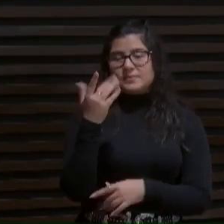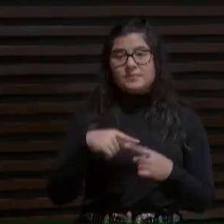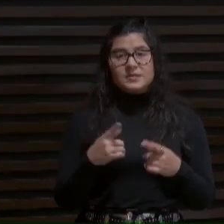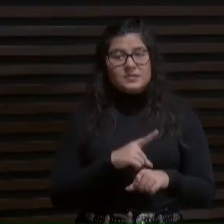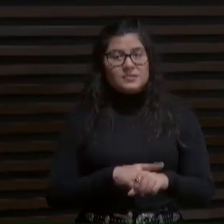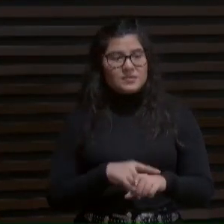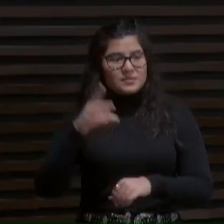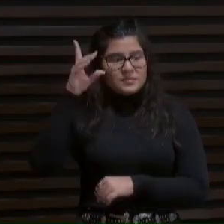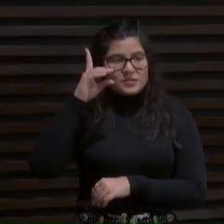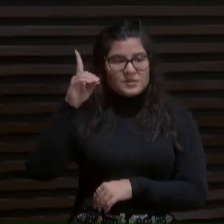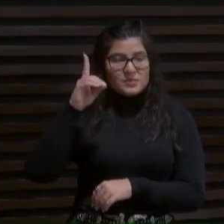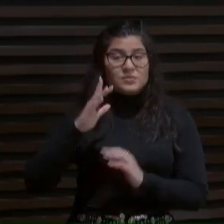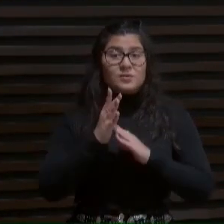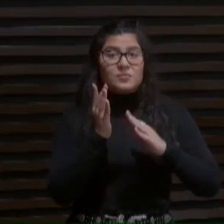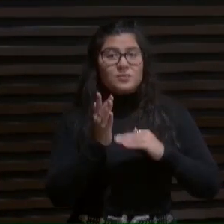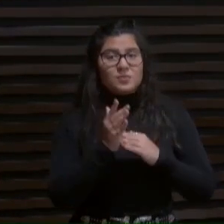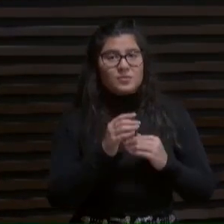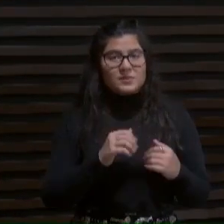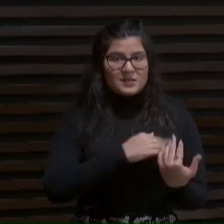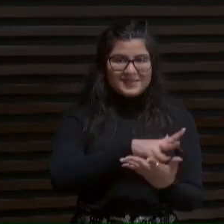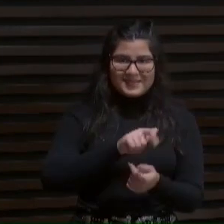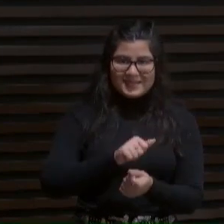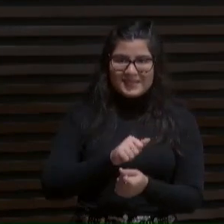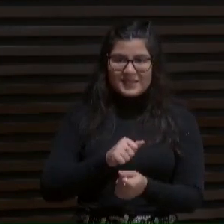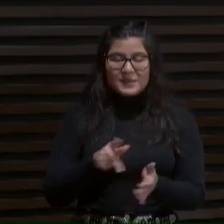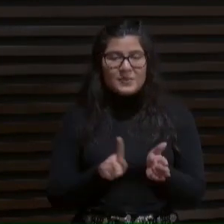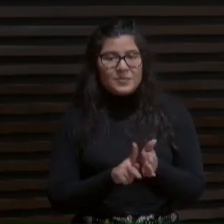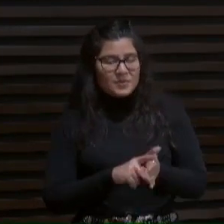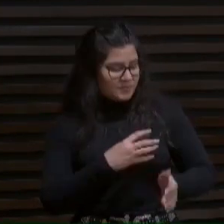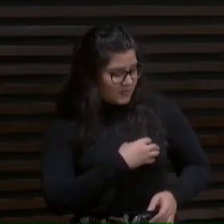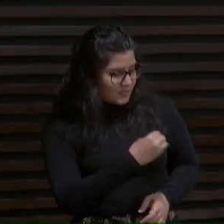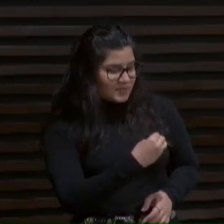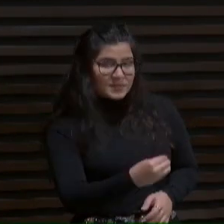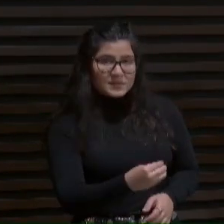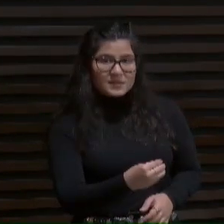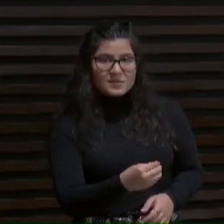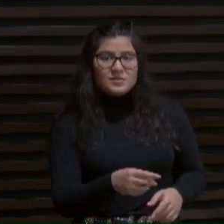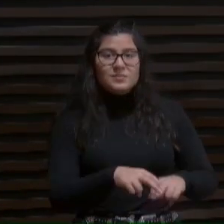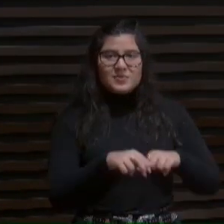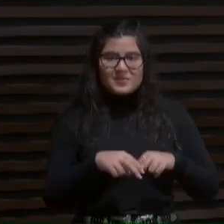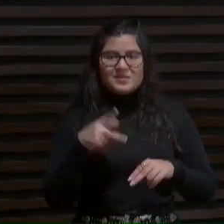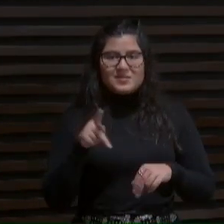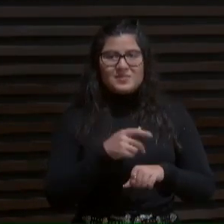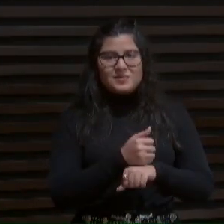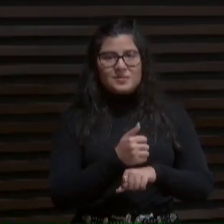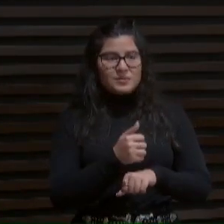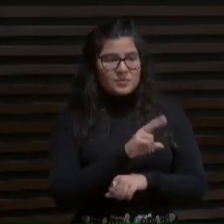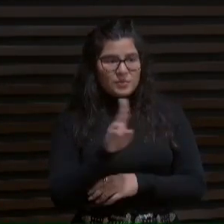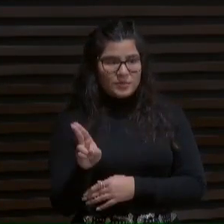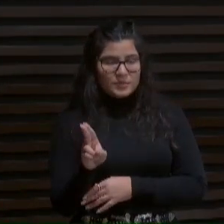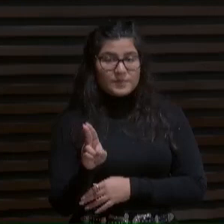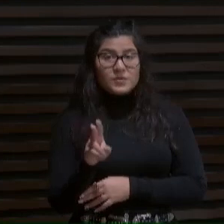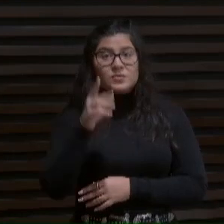tempo de Deus, toda a terra pertenceria aos descendentes dele, por consequência, ao nome dele também. O Senhor está começando